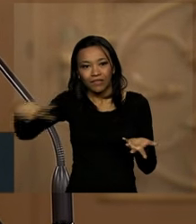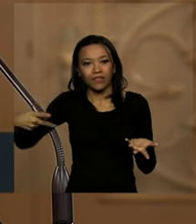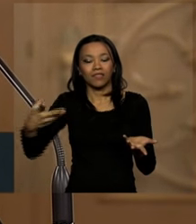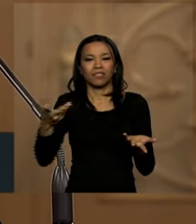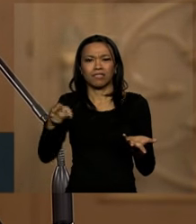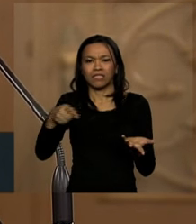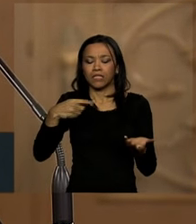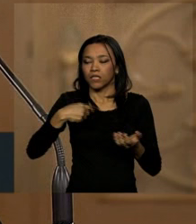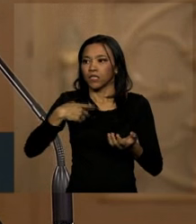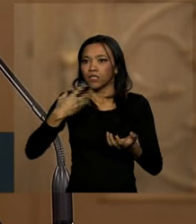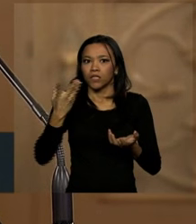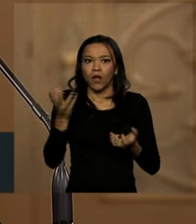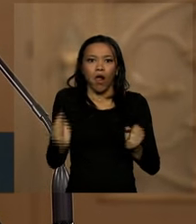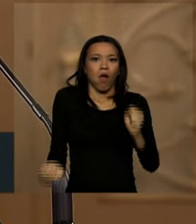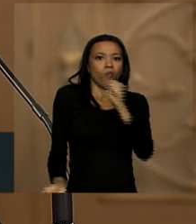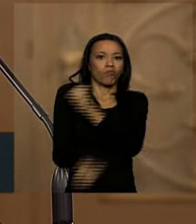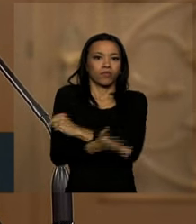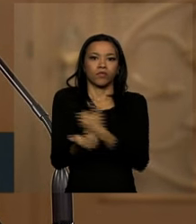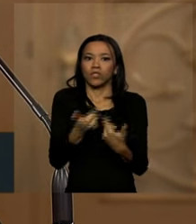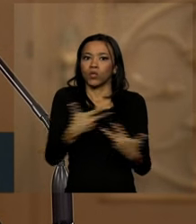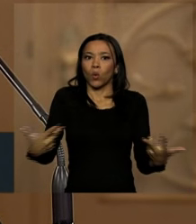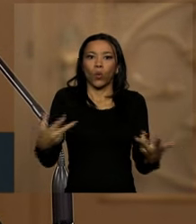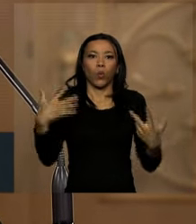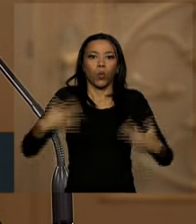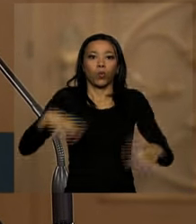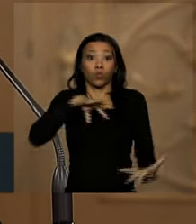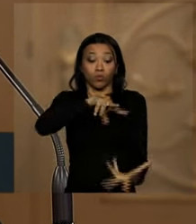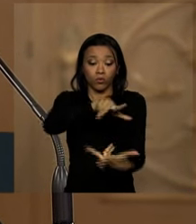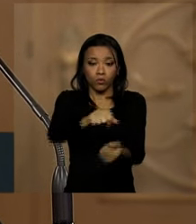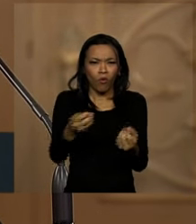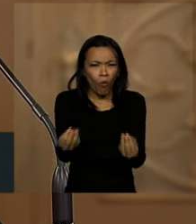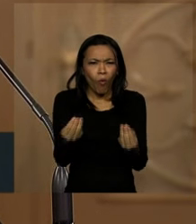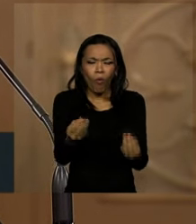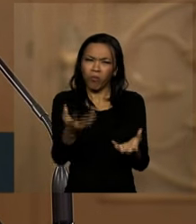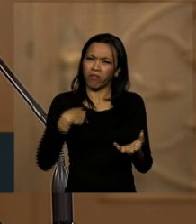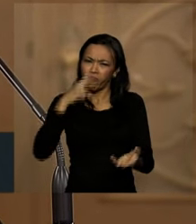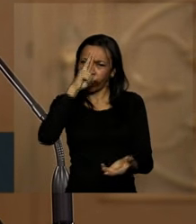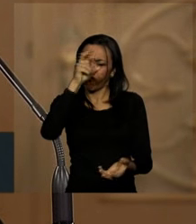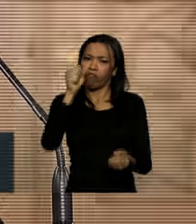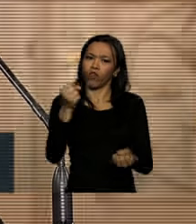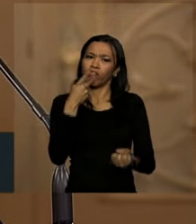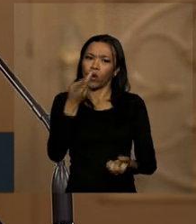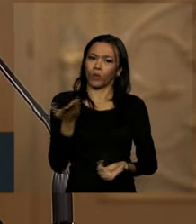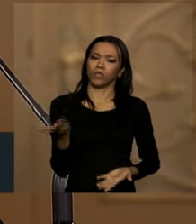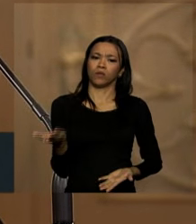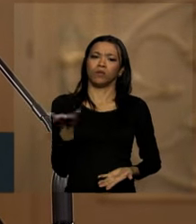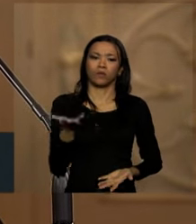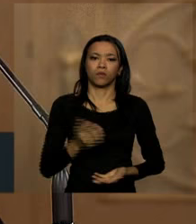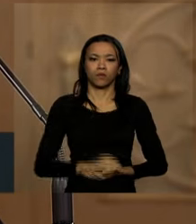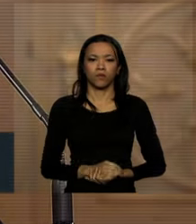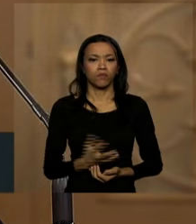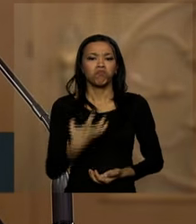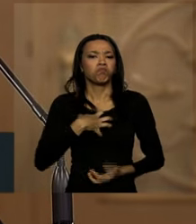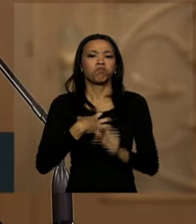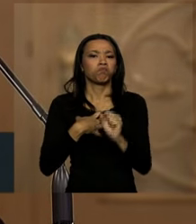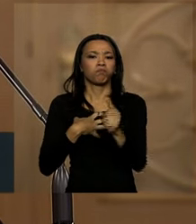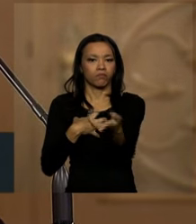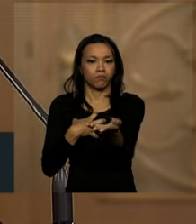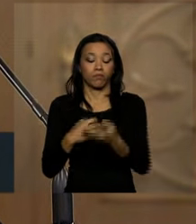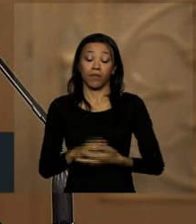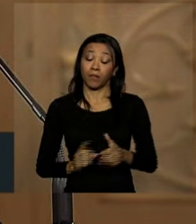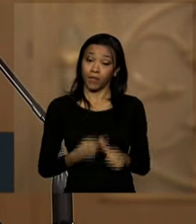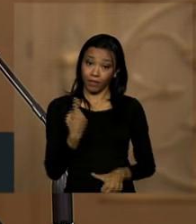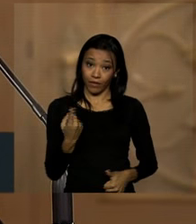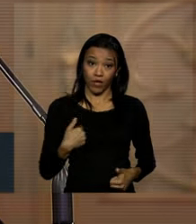no maior escândalo de corrupção do mundo. Como a senhora reage a essa declaração tão forte? Primeiro, eu não vou comentar